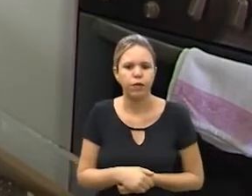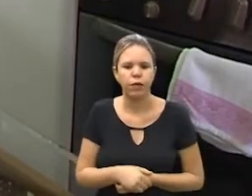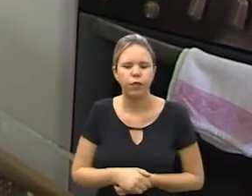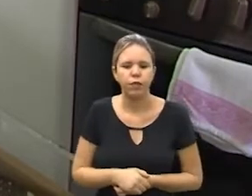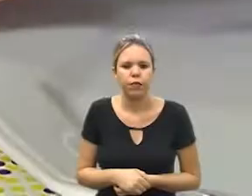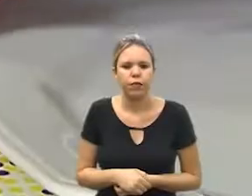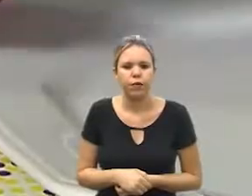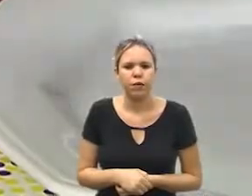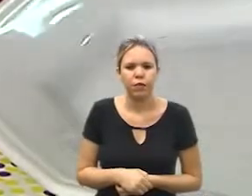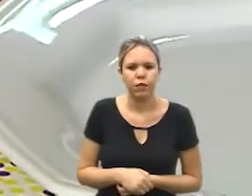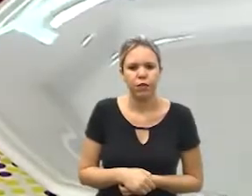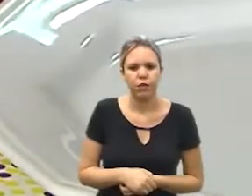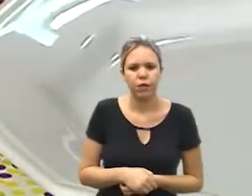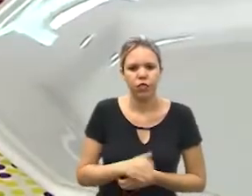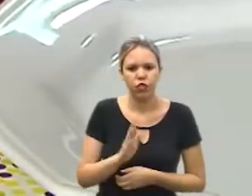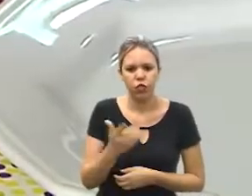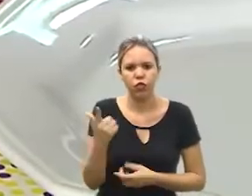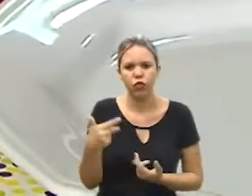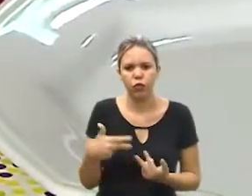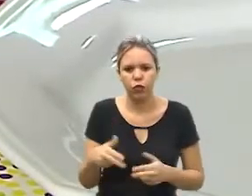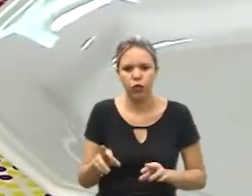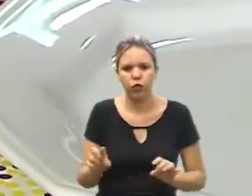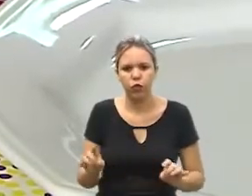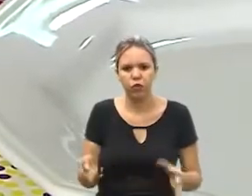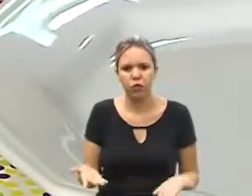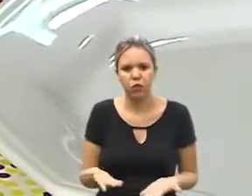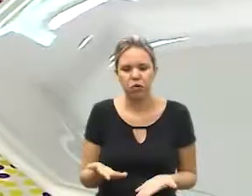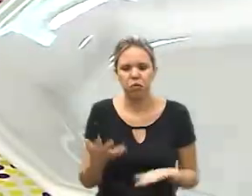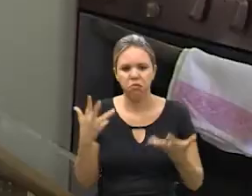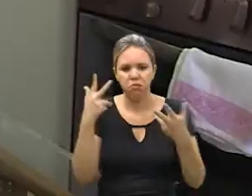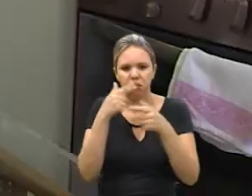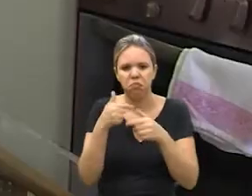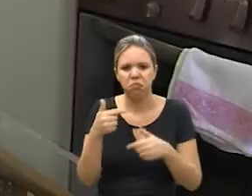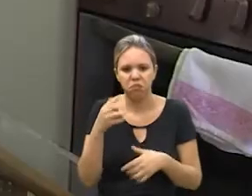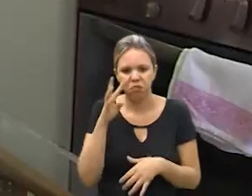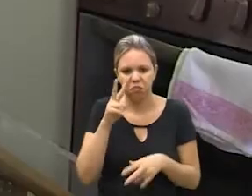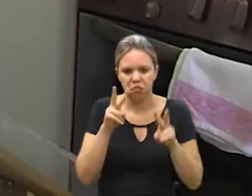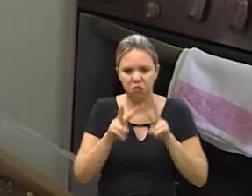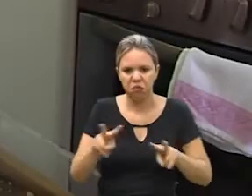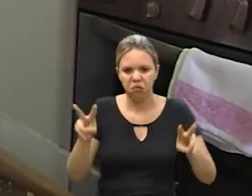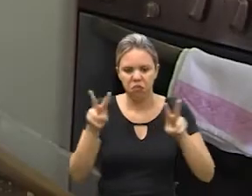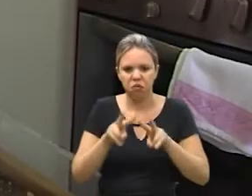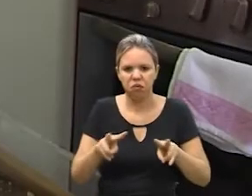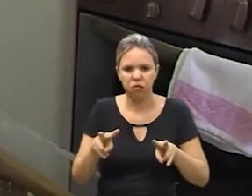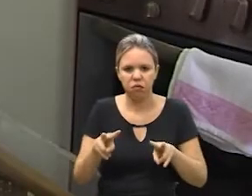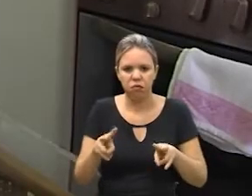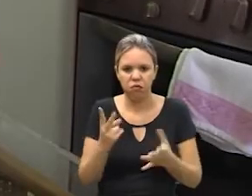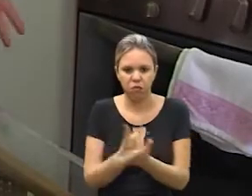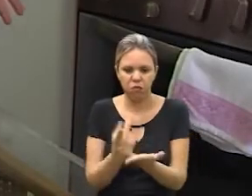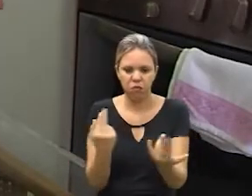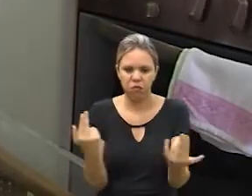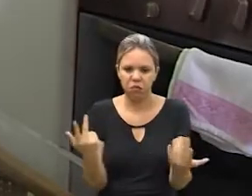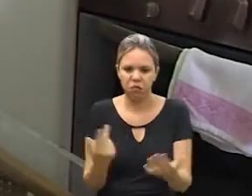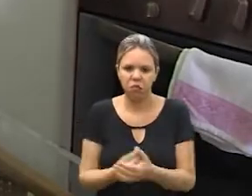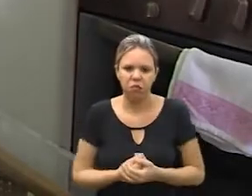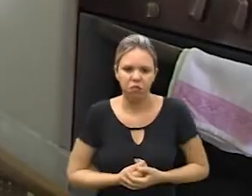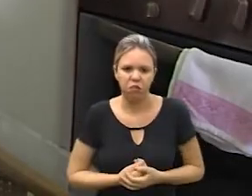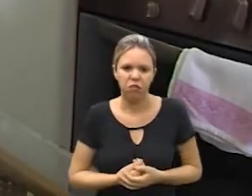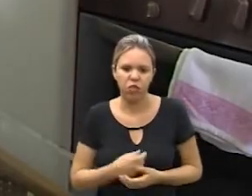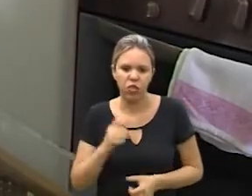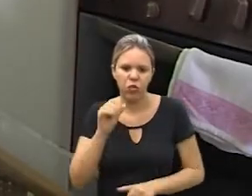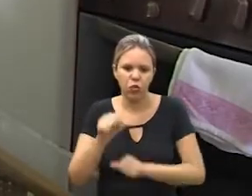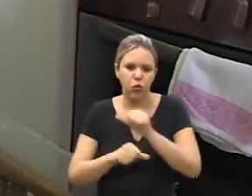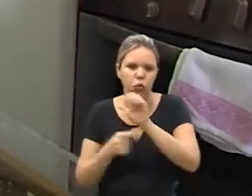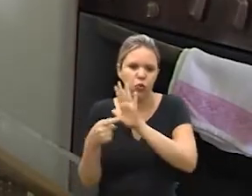isso. Já é outra coisa. Já é outra cara. Né? Já é. Gente, mas a receita é a mesma, tá? A receita é a mesma, só